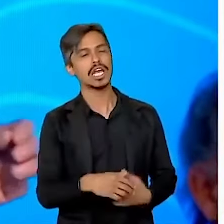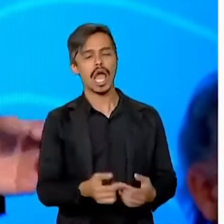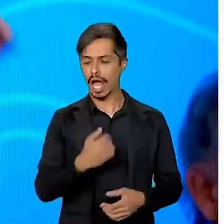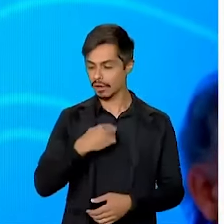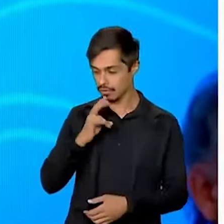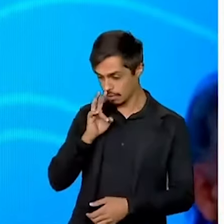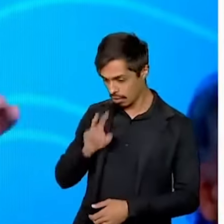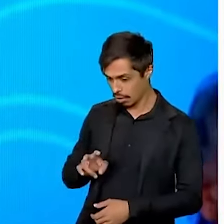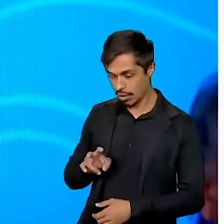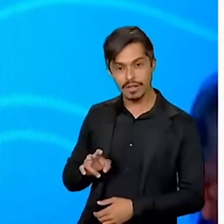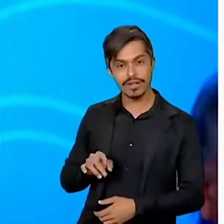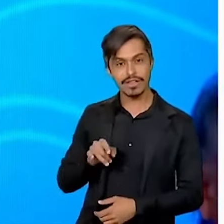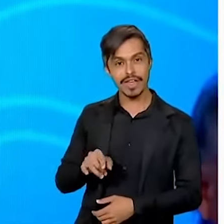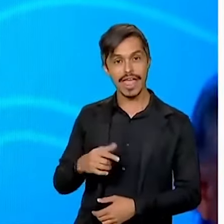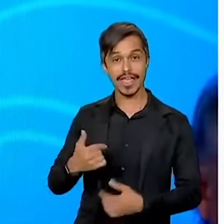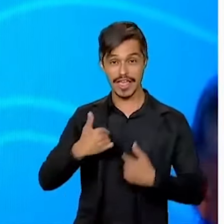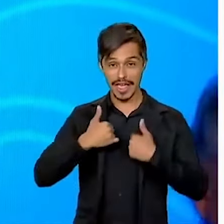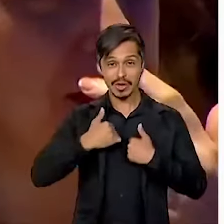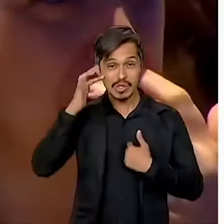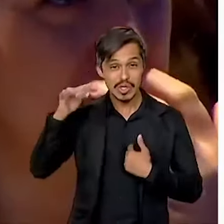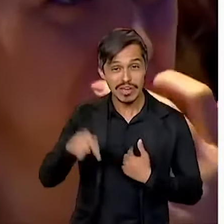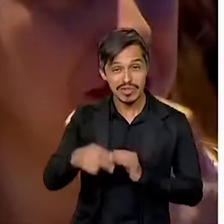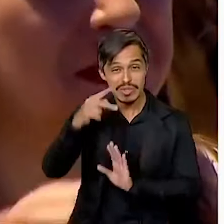ProUni só era uma inquietação da minha vida.